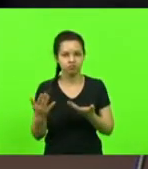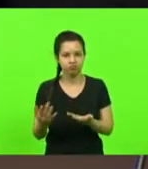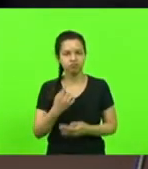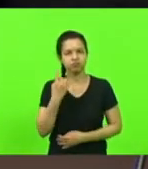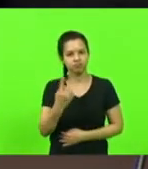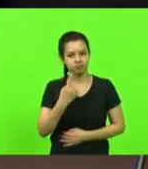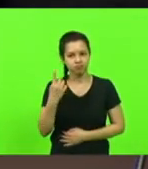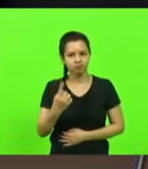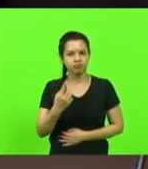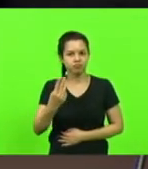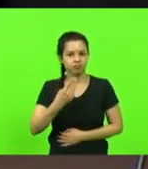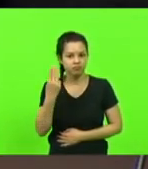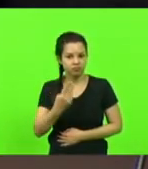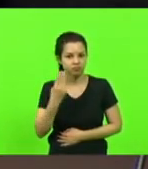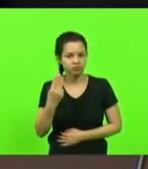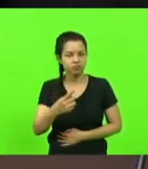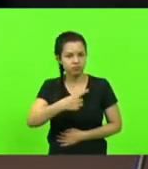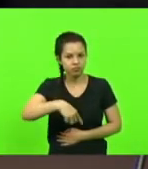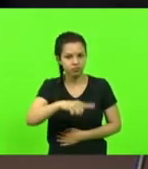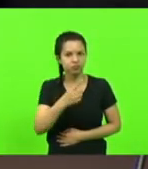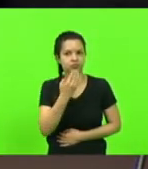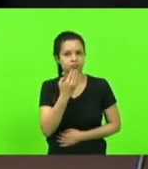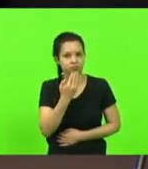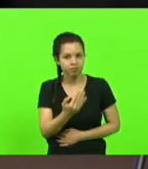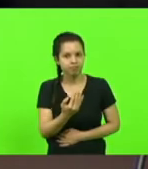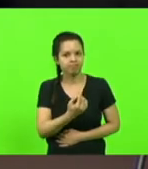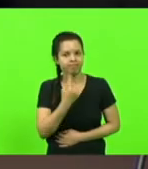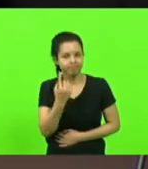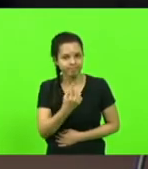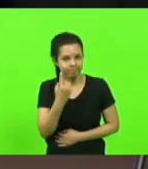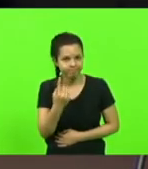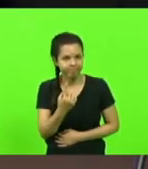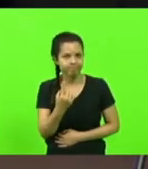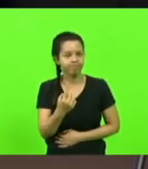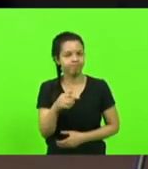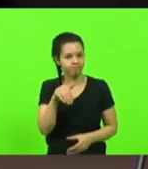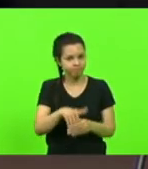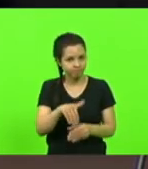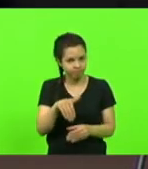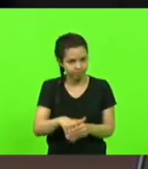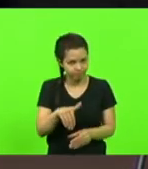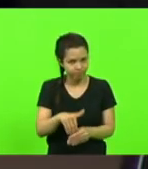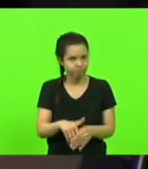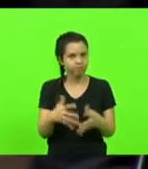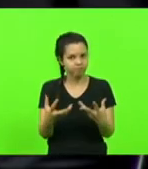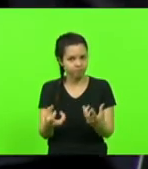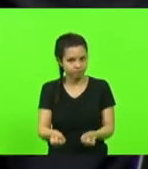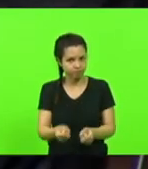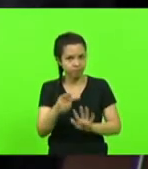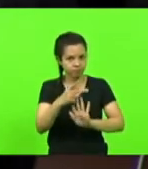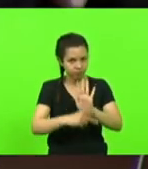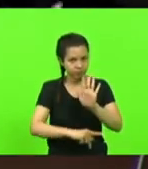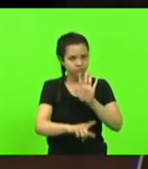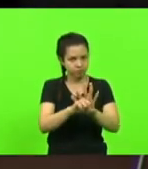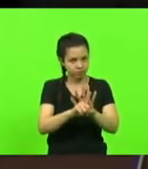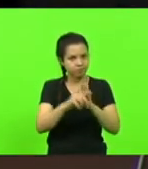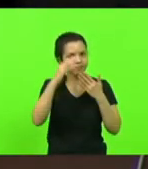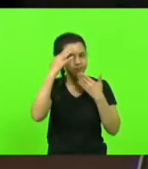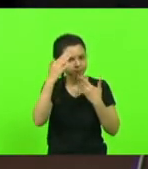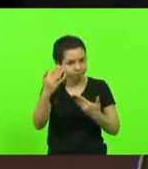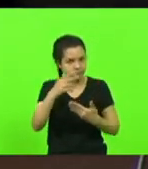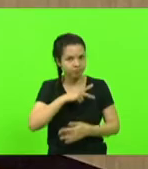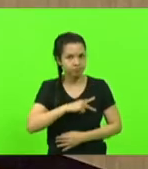Machado, que a gente pede para que os deputados possam fazer a votação favorável a esse nosso projeto de lei. Muito obrigado, senhor